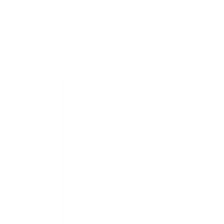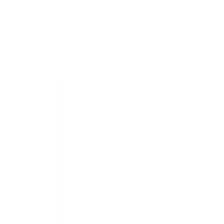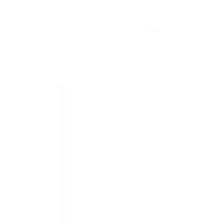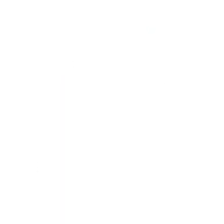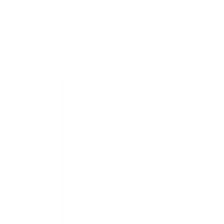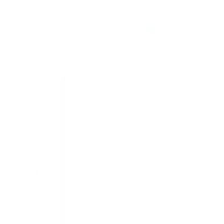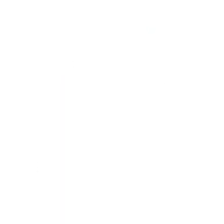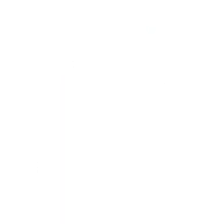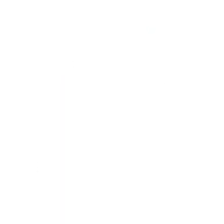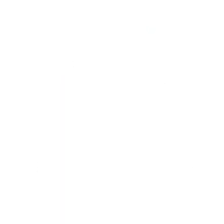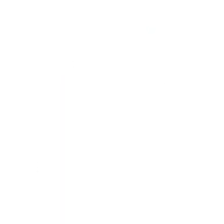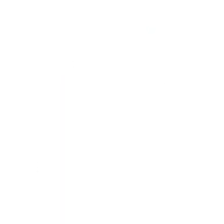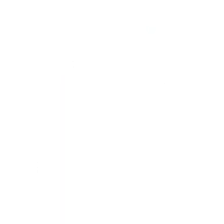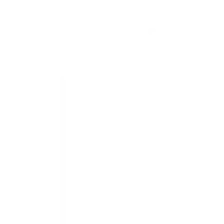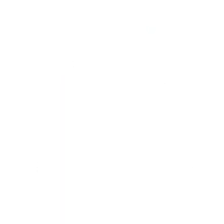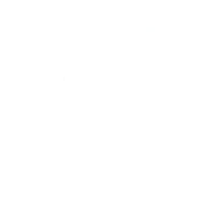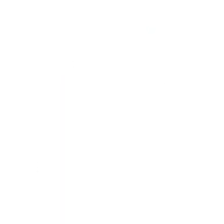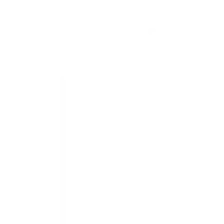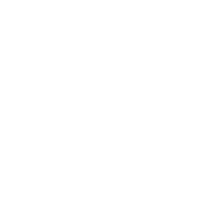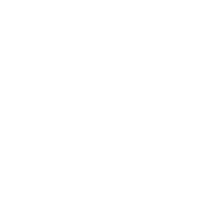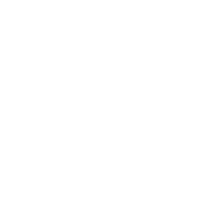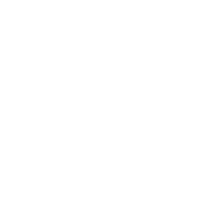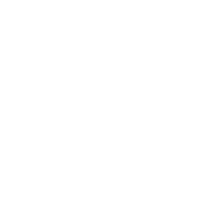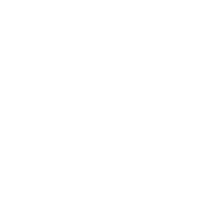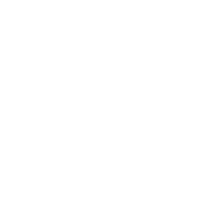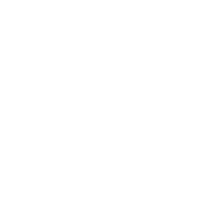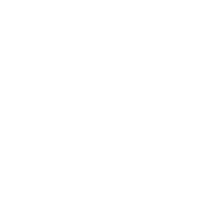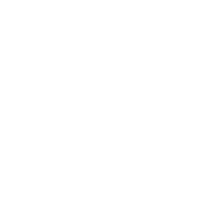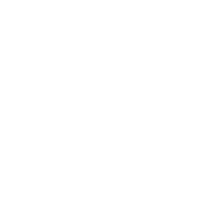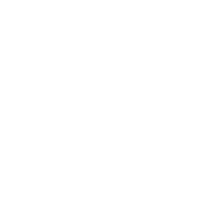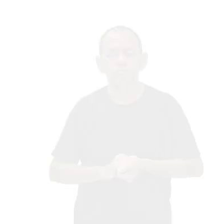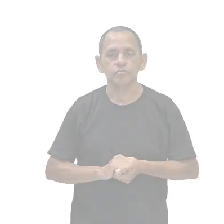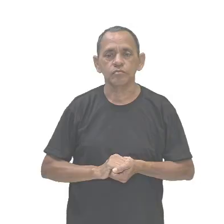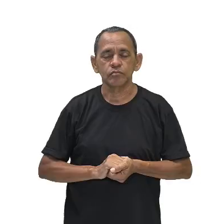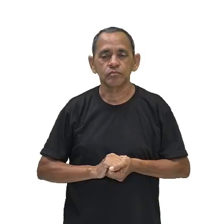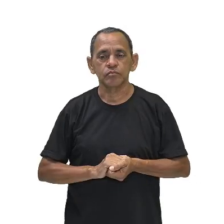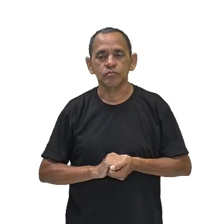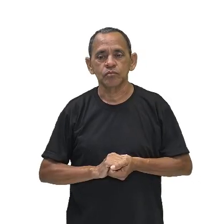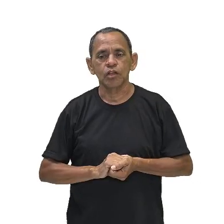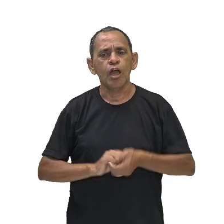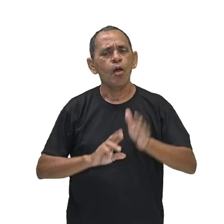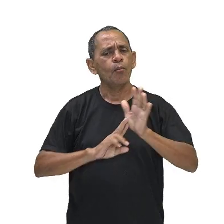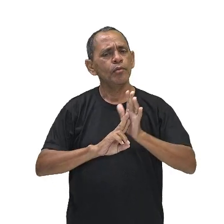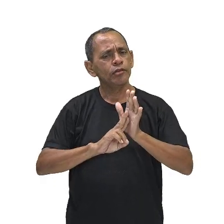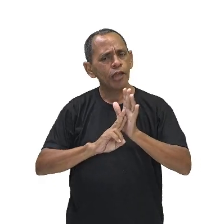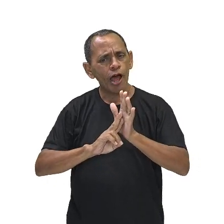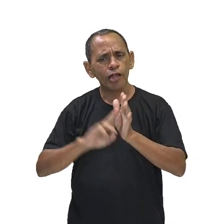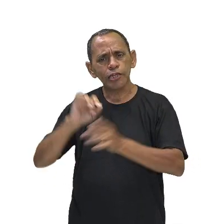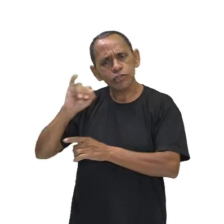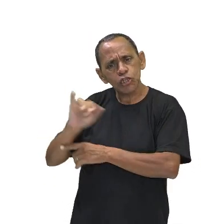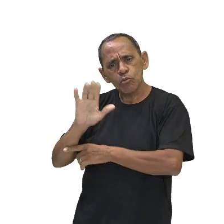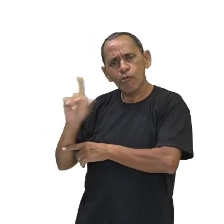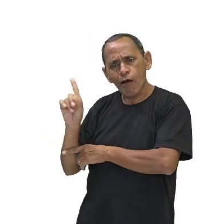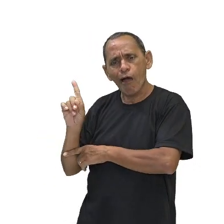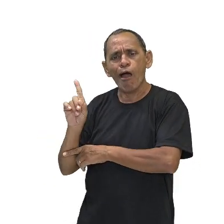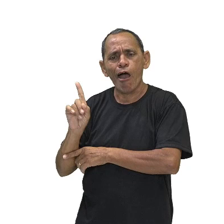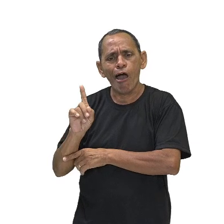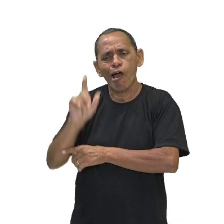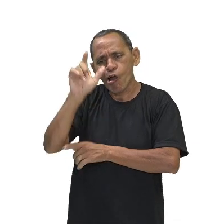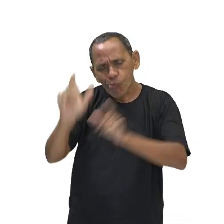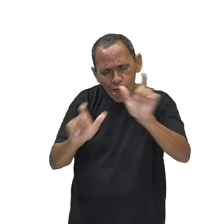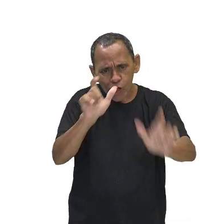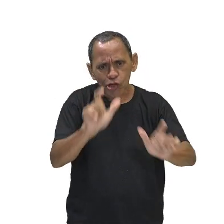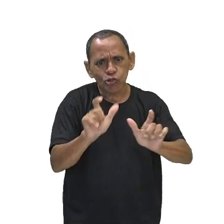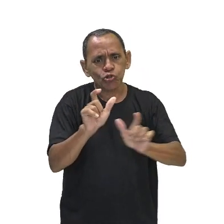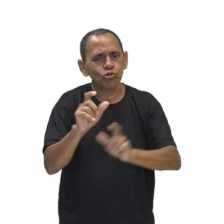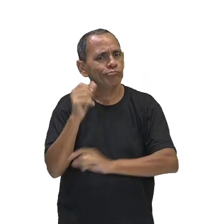que é representada nessa figura, para essas pessoas, andar desta forma é muito